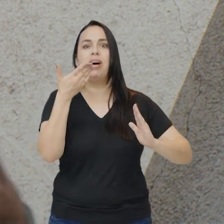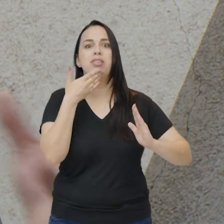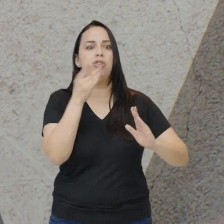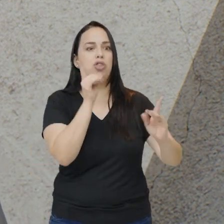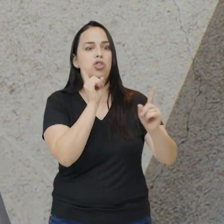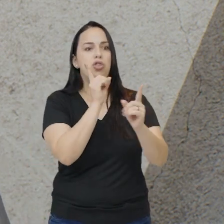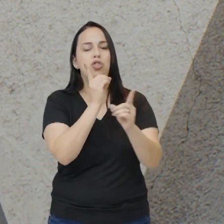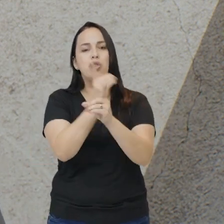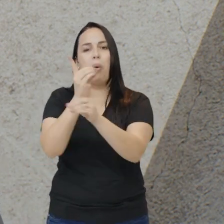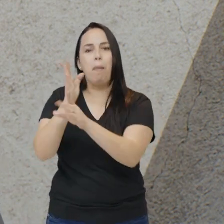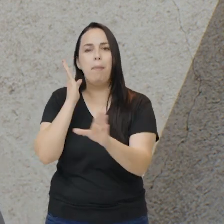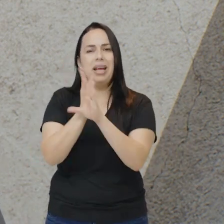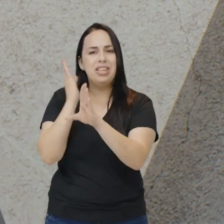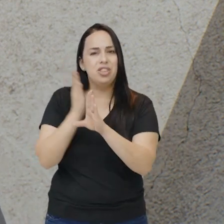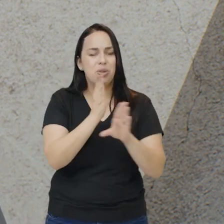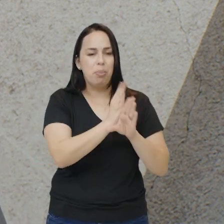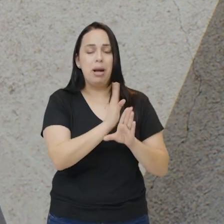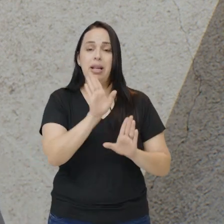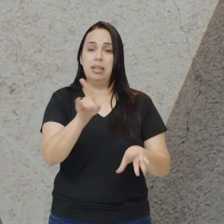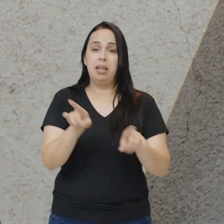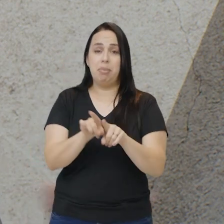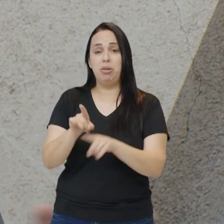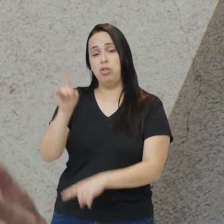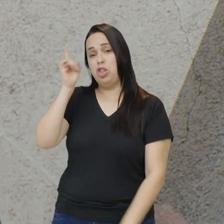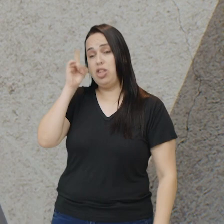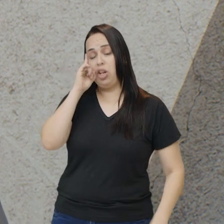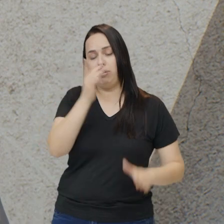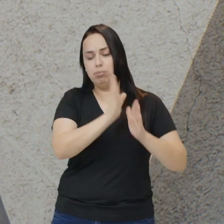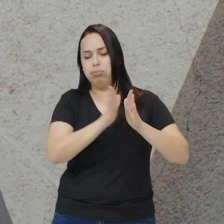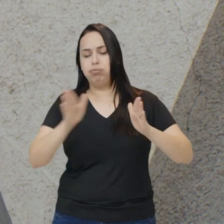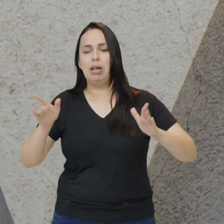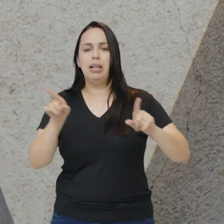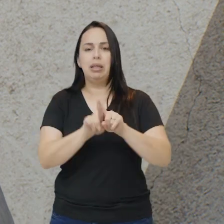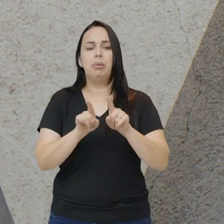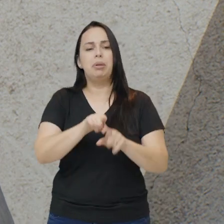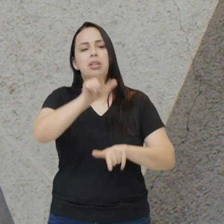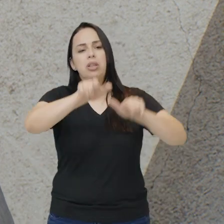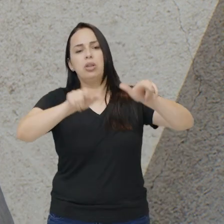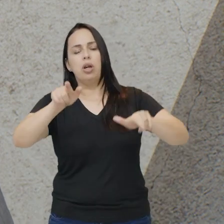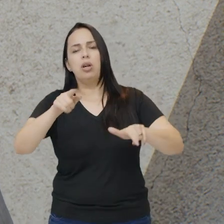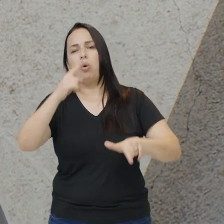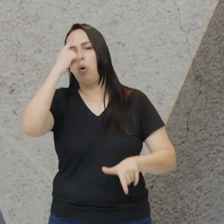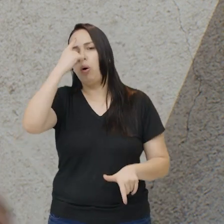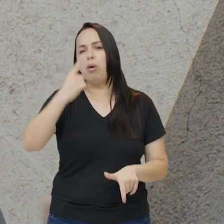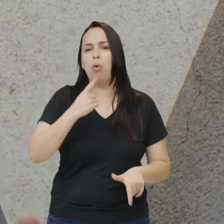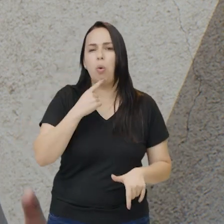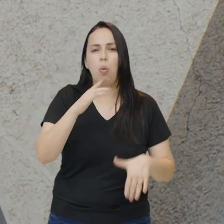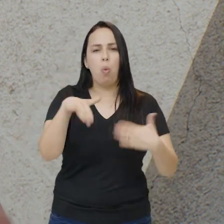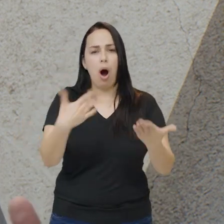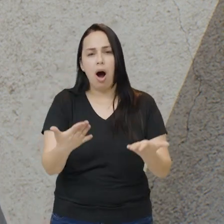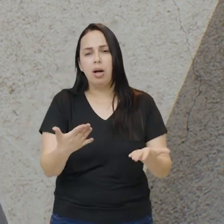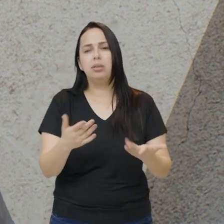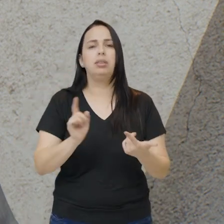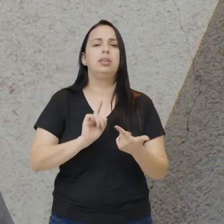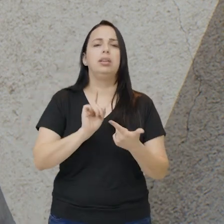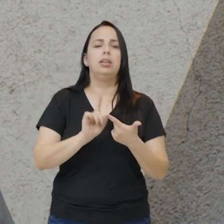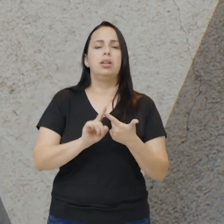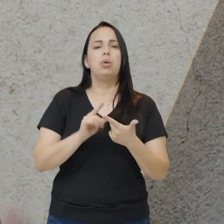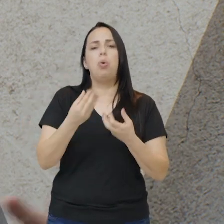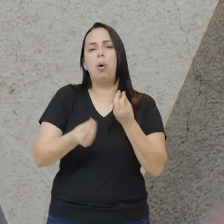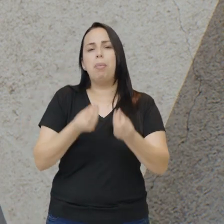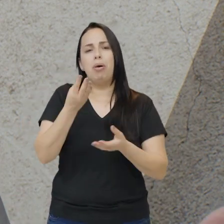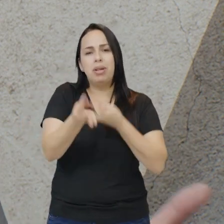identificar. E o dia a dia também ajuda muito, né, a identificar essa questão do profissional, como atuar, qual é a melhor maneira